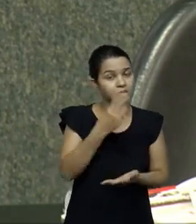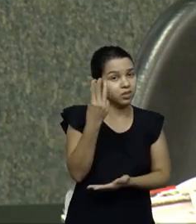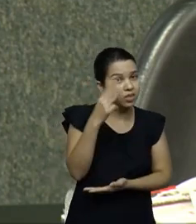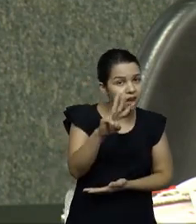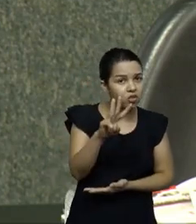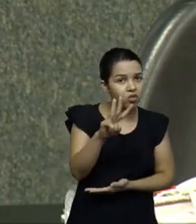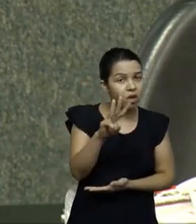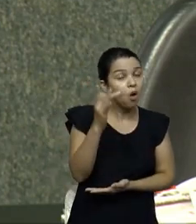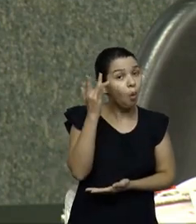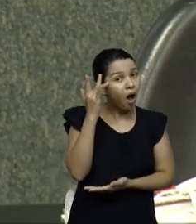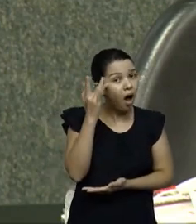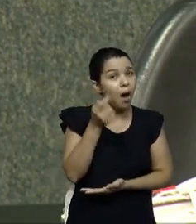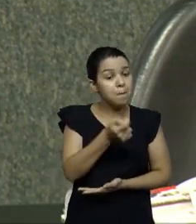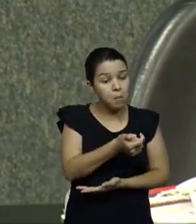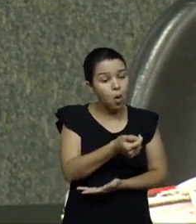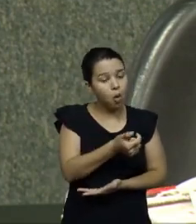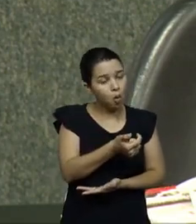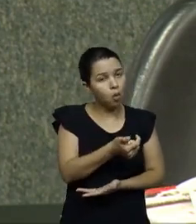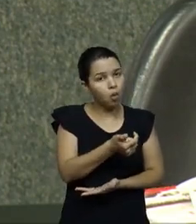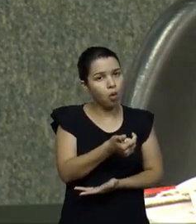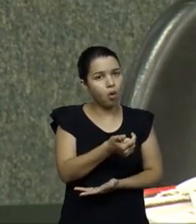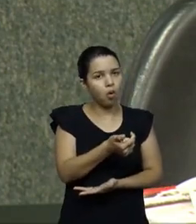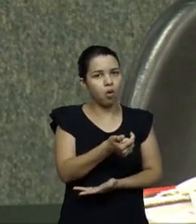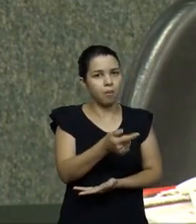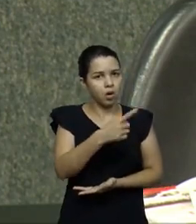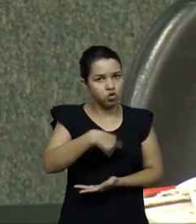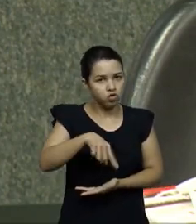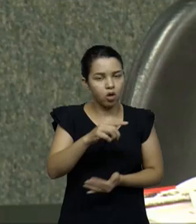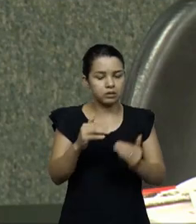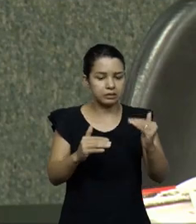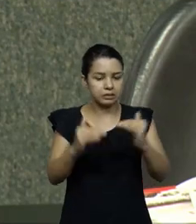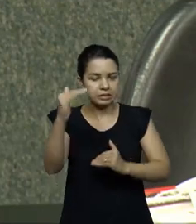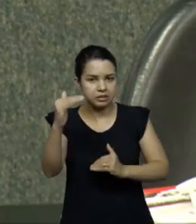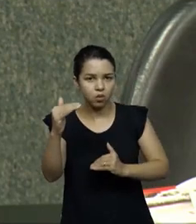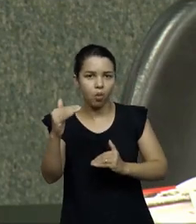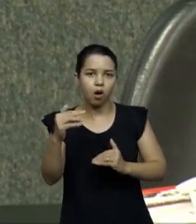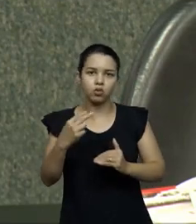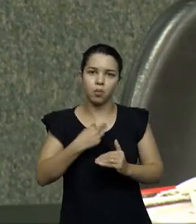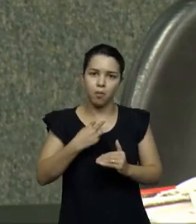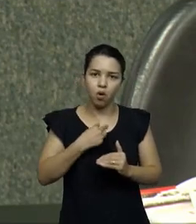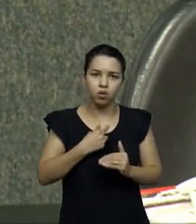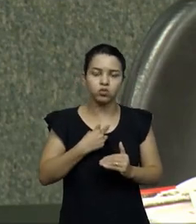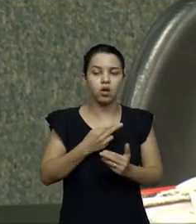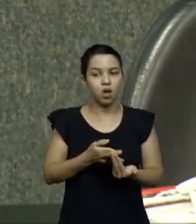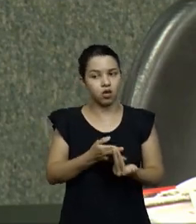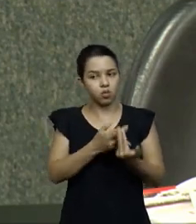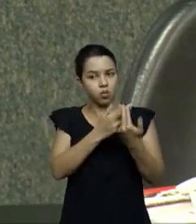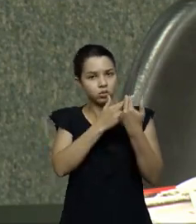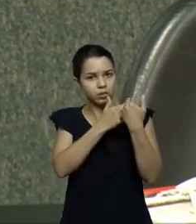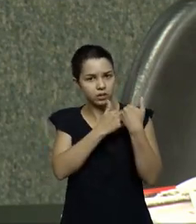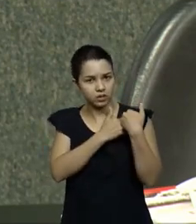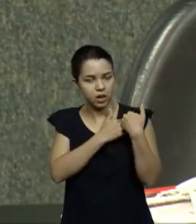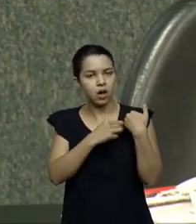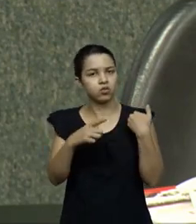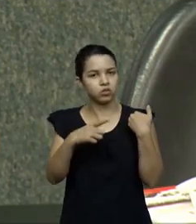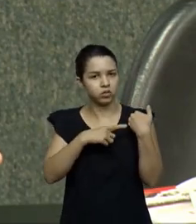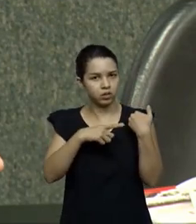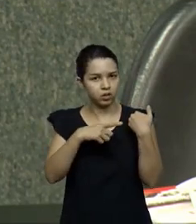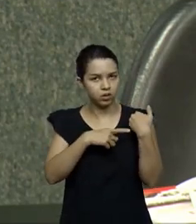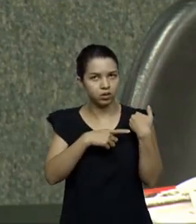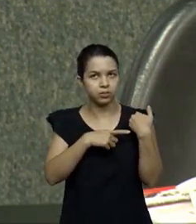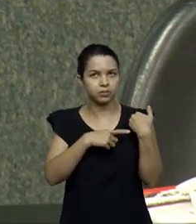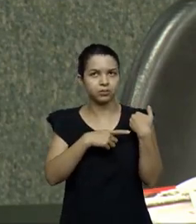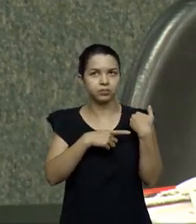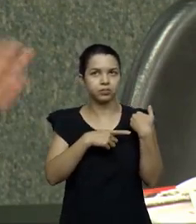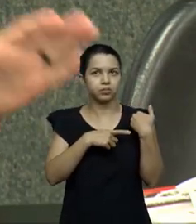tratar de forma desigual e os trabalhadores têm a mesma responsabilidade Só e